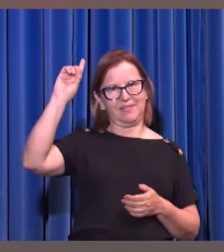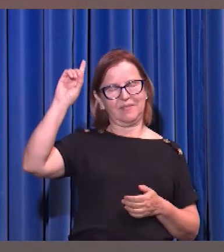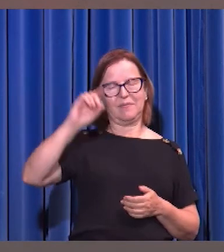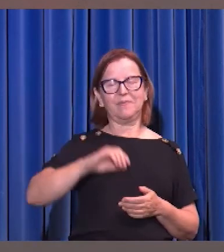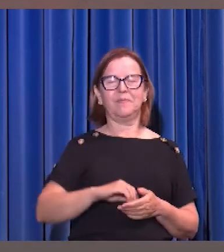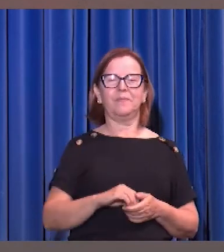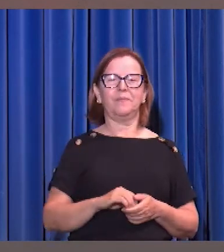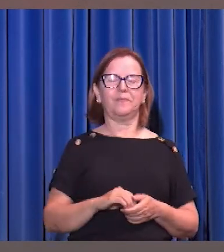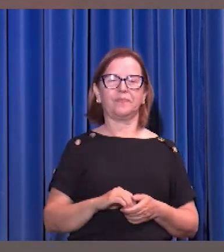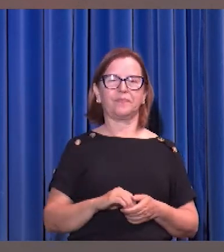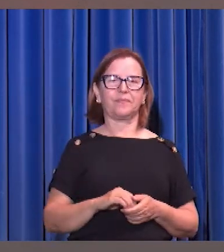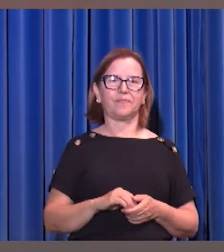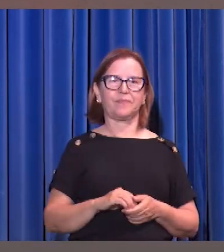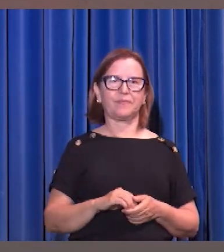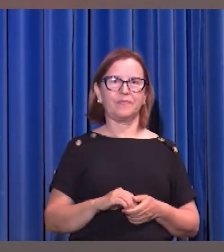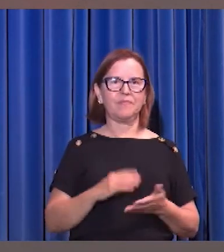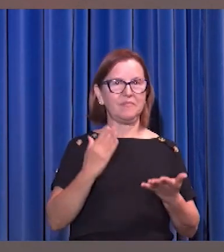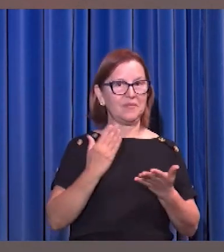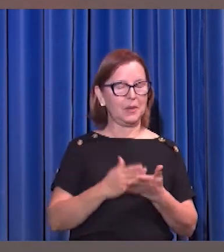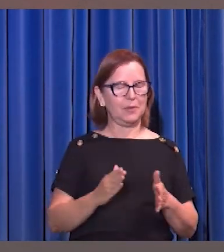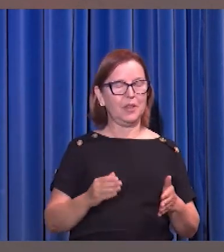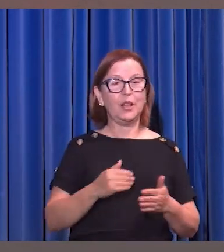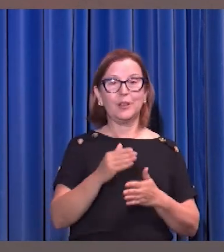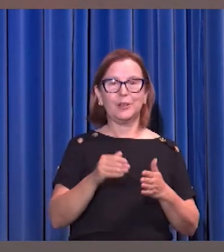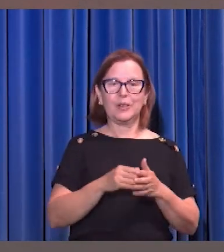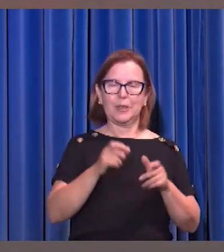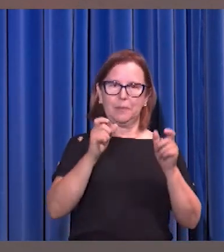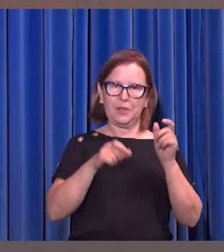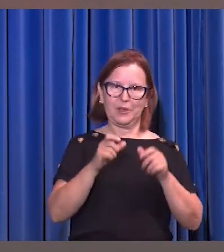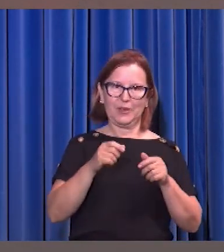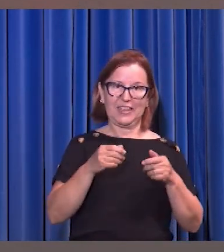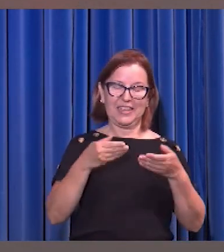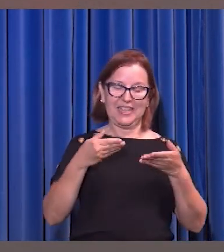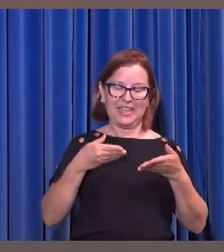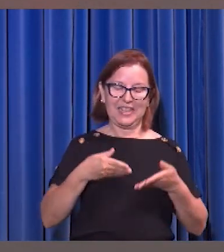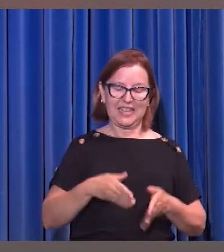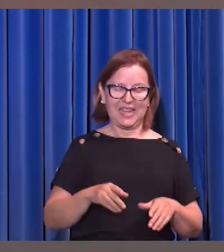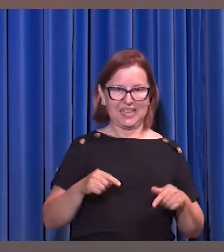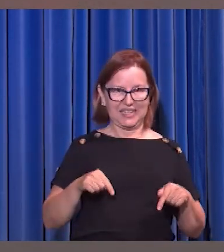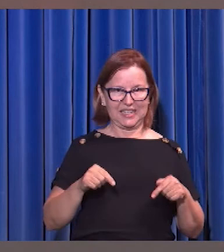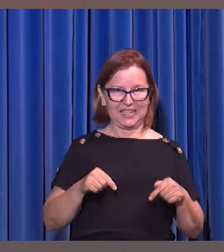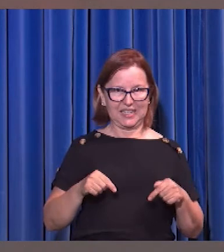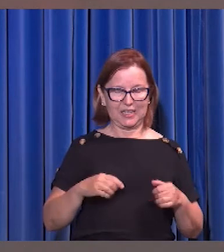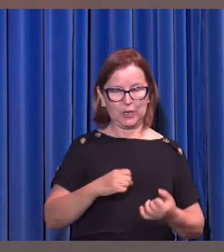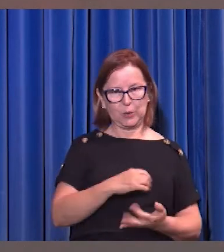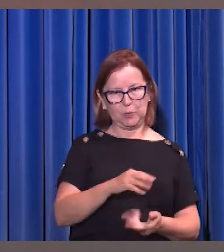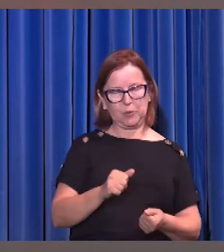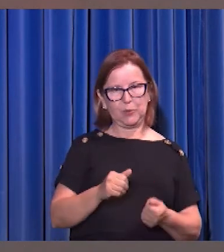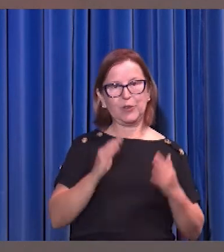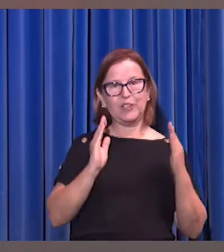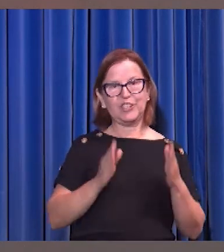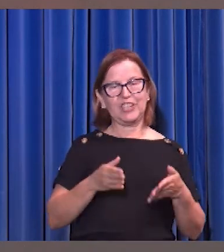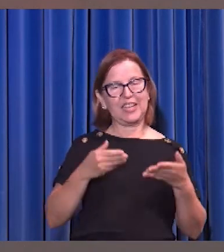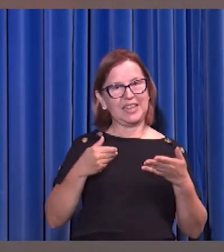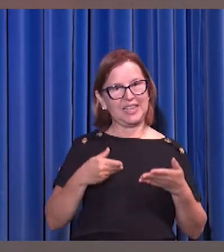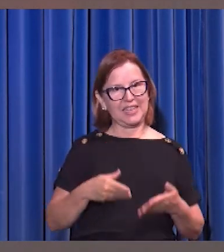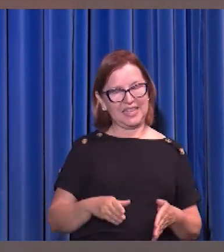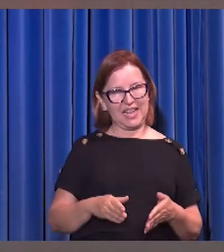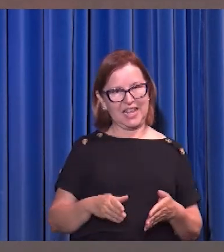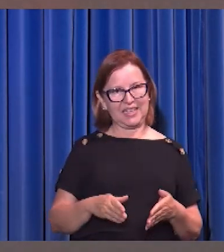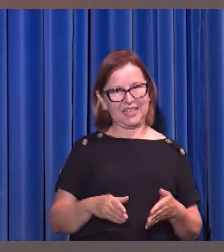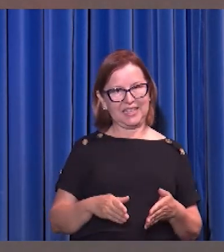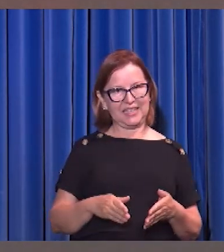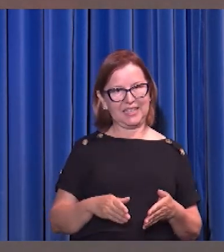Então, terminando, todo ser humano que nasce biologicamente, nesse mundo já nasce inoculado pelo veneno do